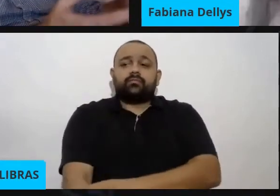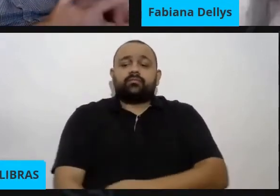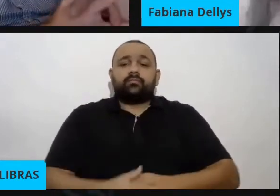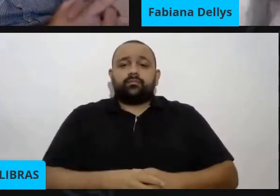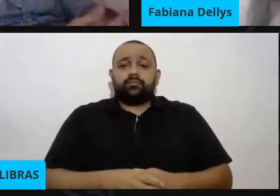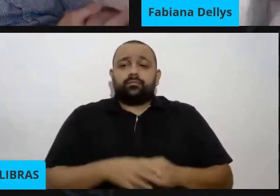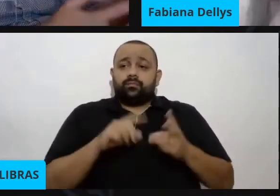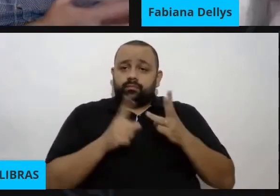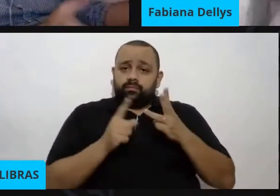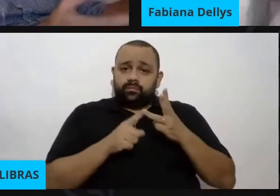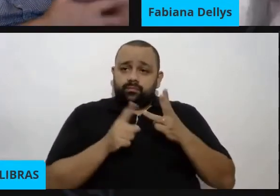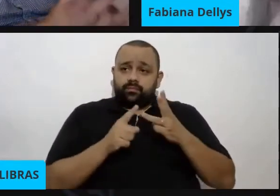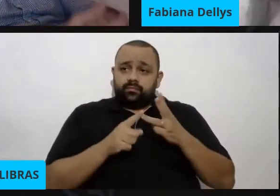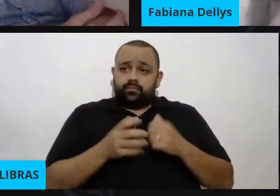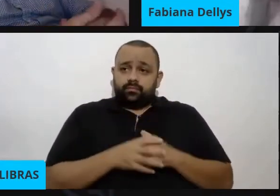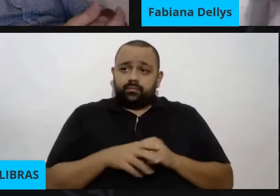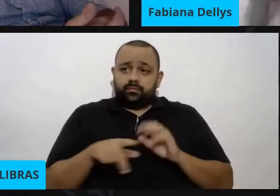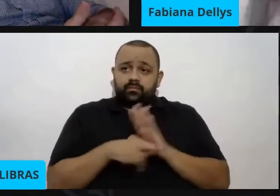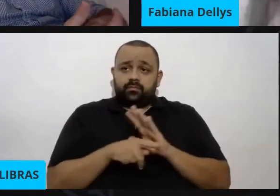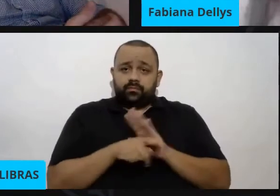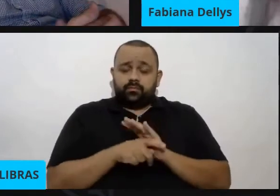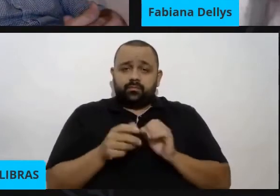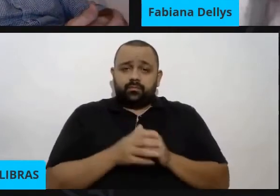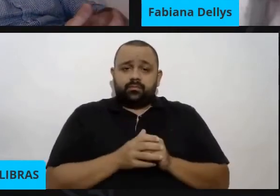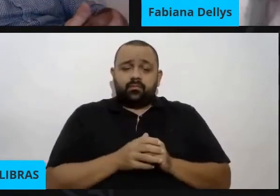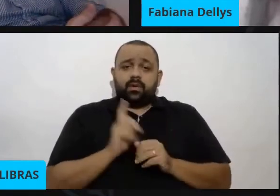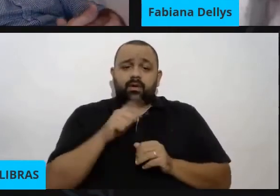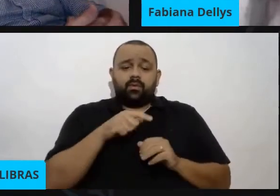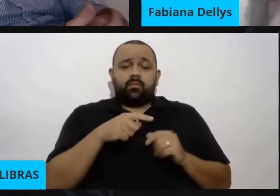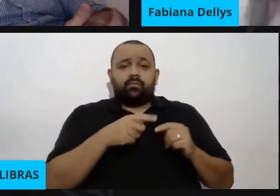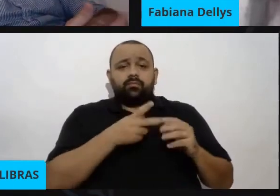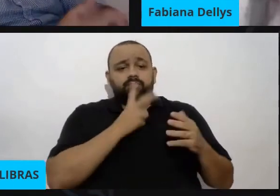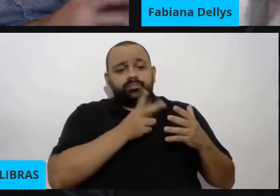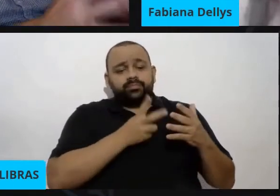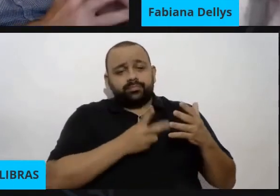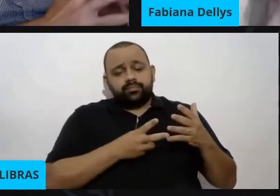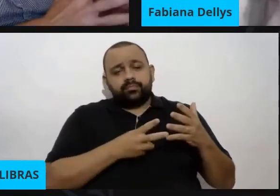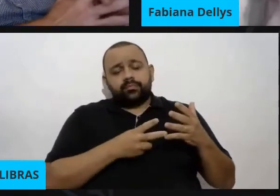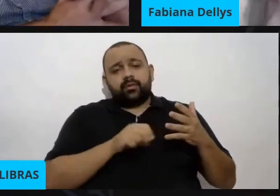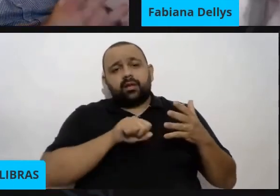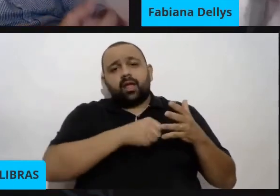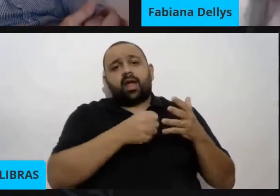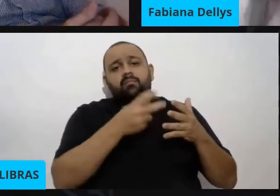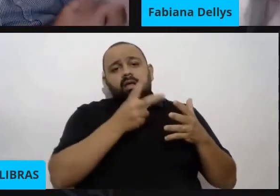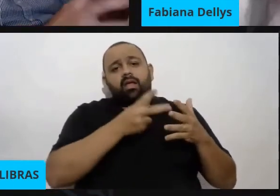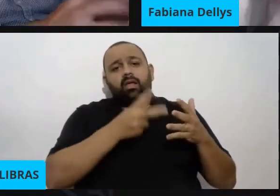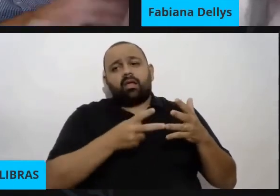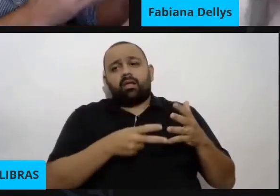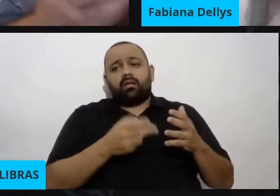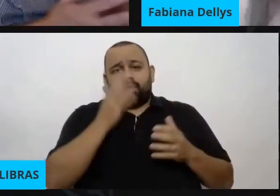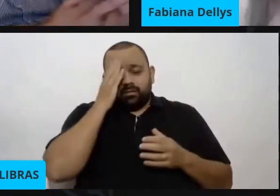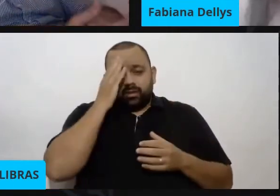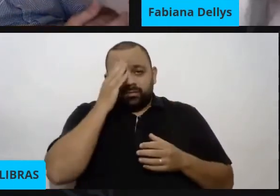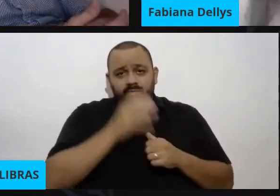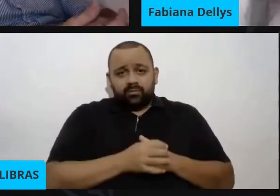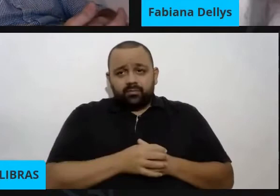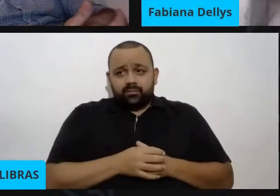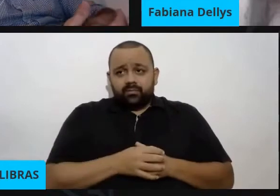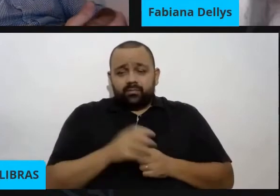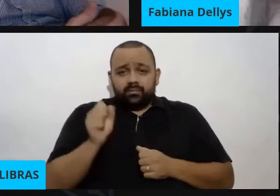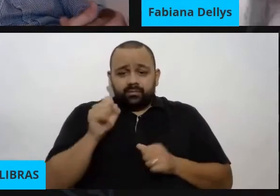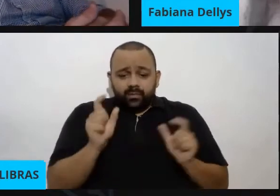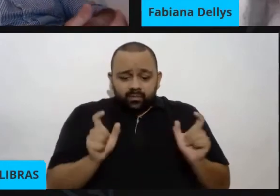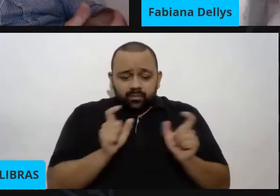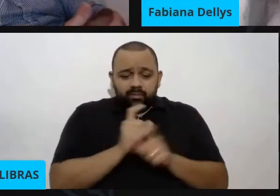falando especificamente do autista, quebra de rotina, também, porque o setting é muito importante. Às vezes você muda o setting e não tem interesse